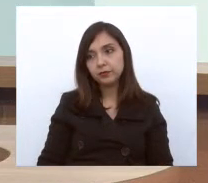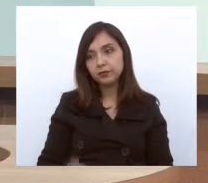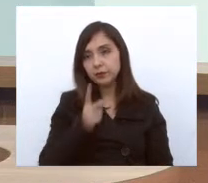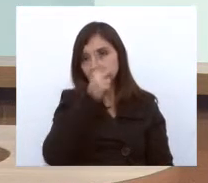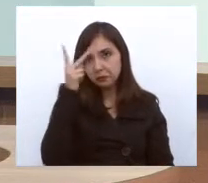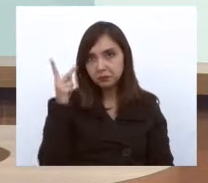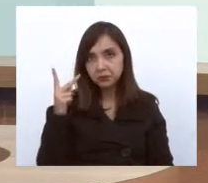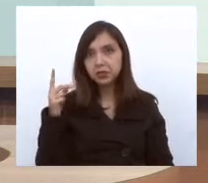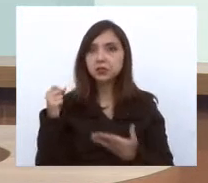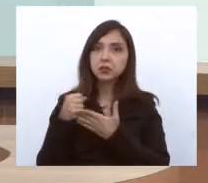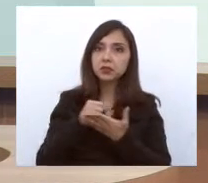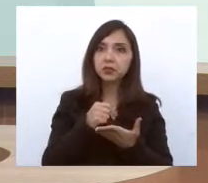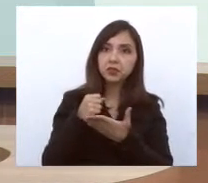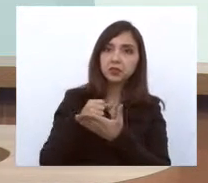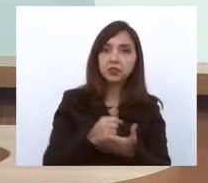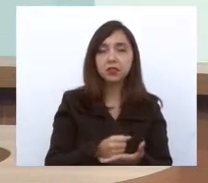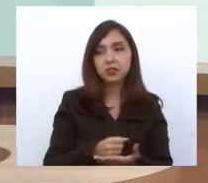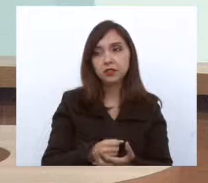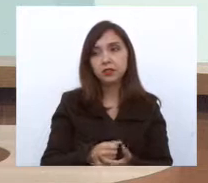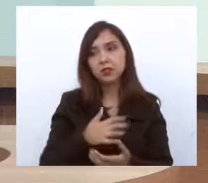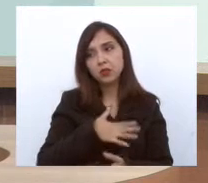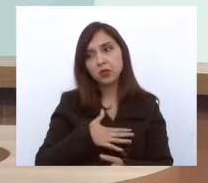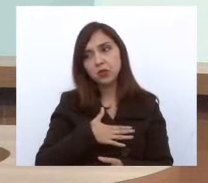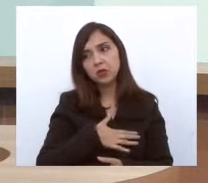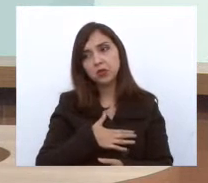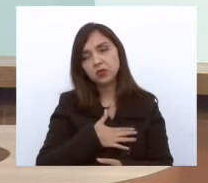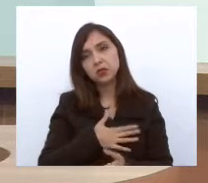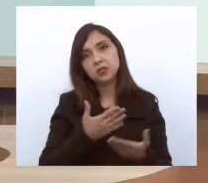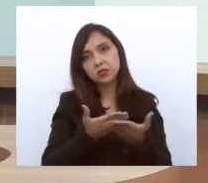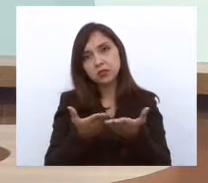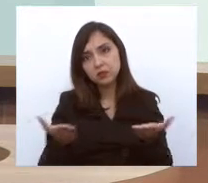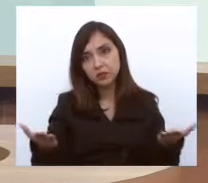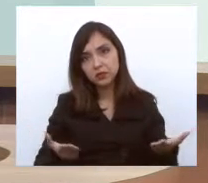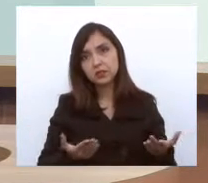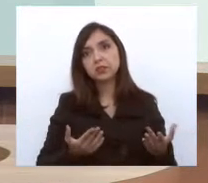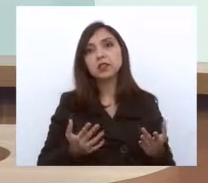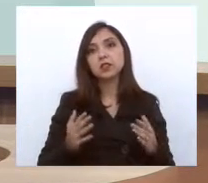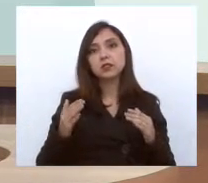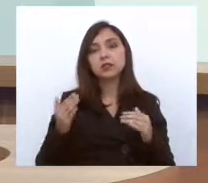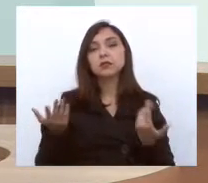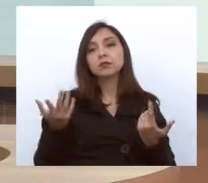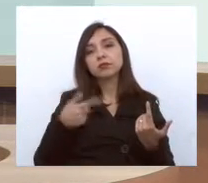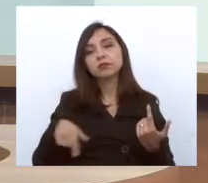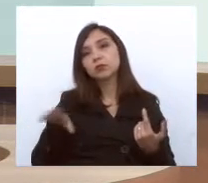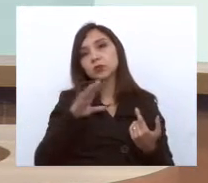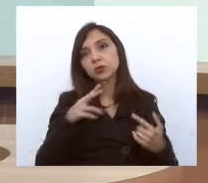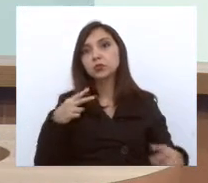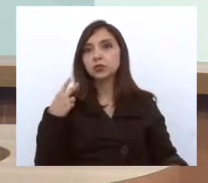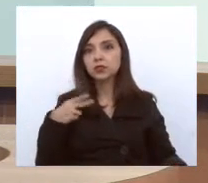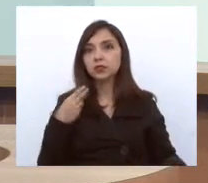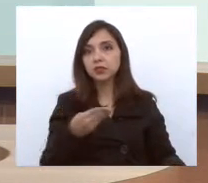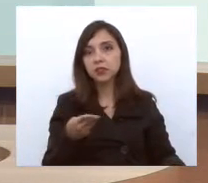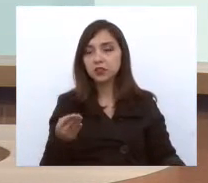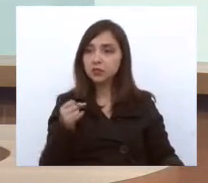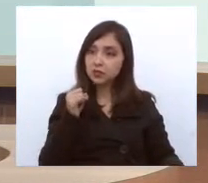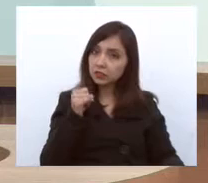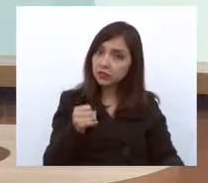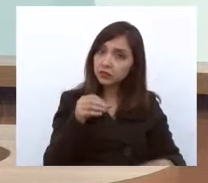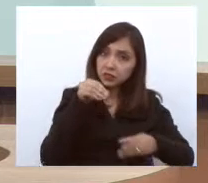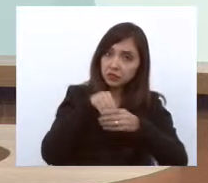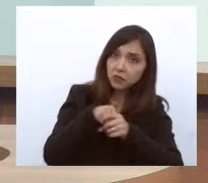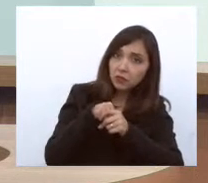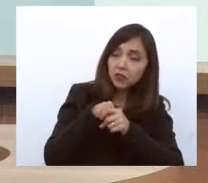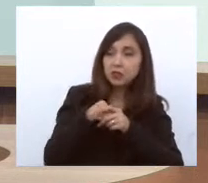pessoas para escoltar os caminhões. Agora, eu gostaria de contar com a compreensão dos nossos nobres edis desta casa. Se vocês puderem